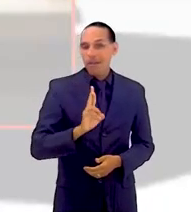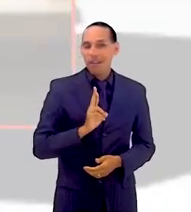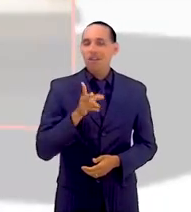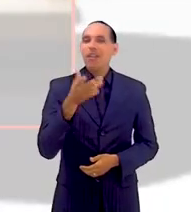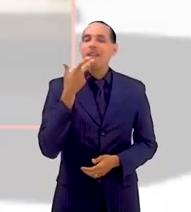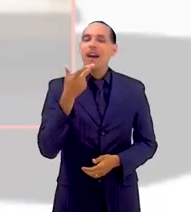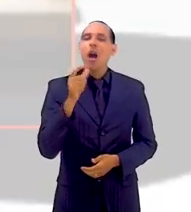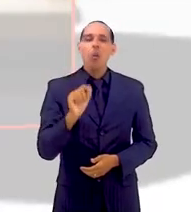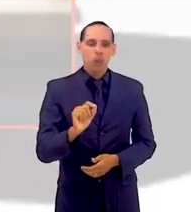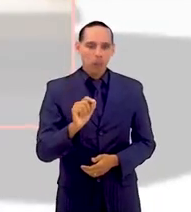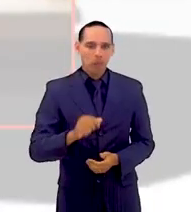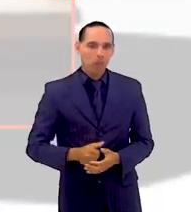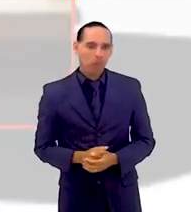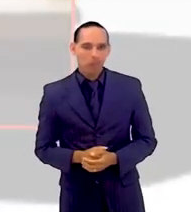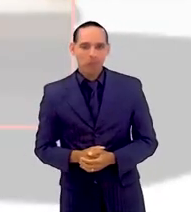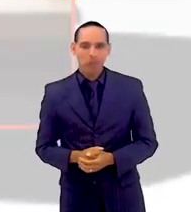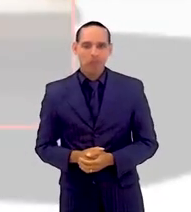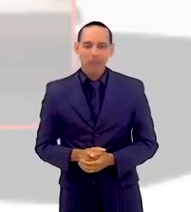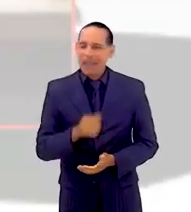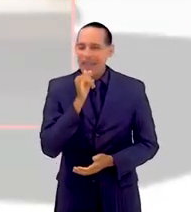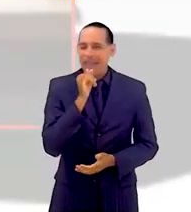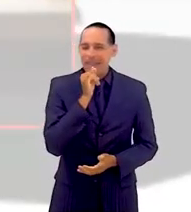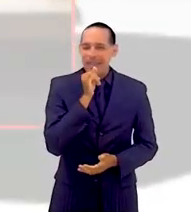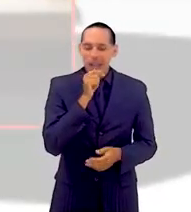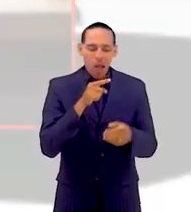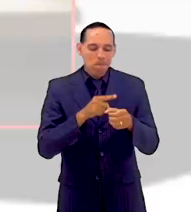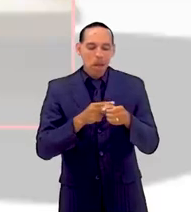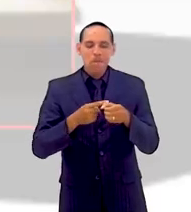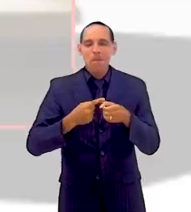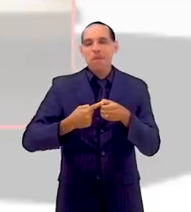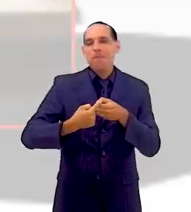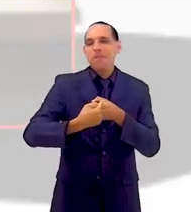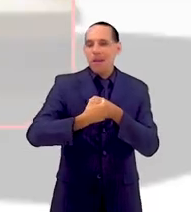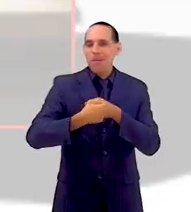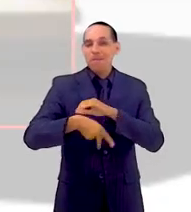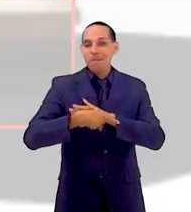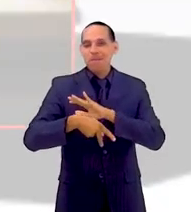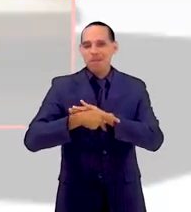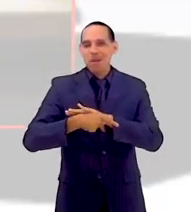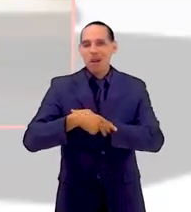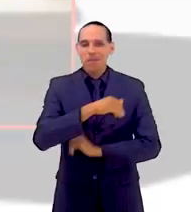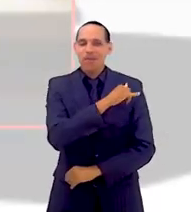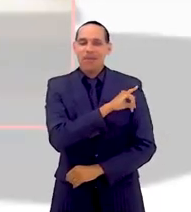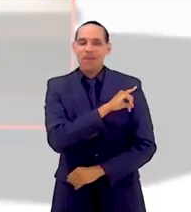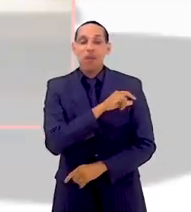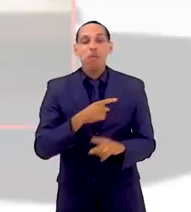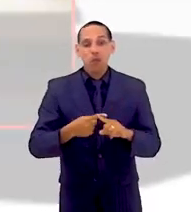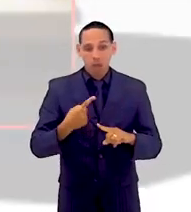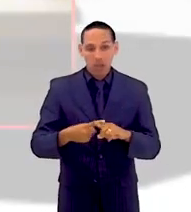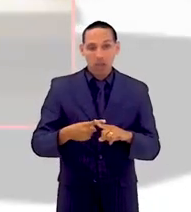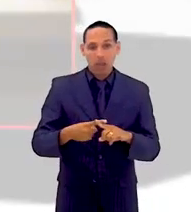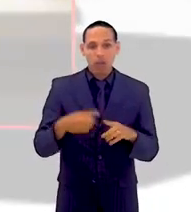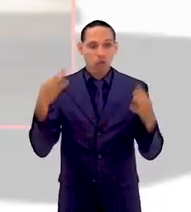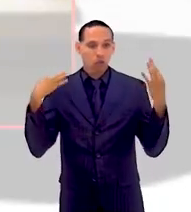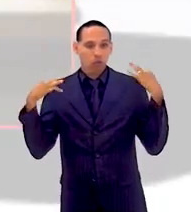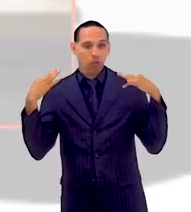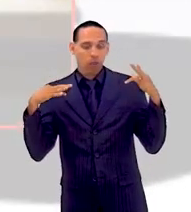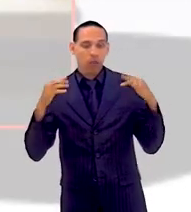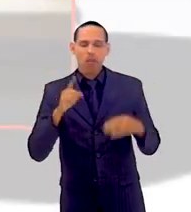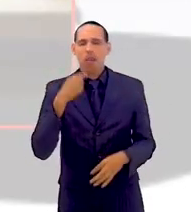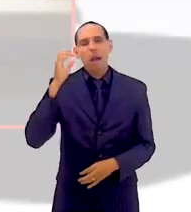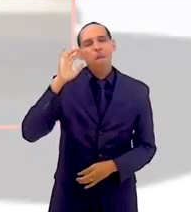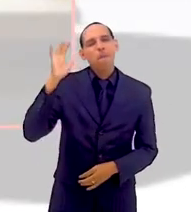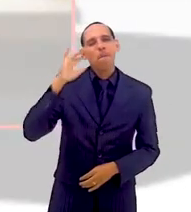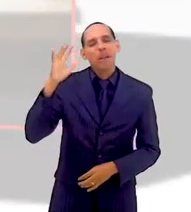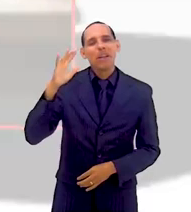quando você cita exemplarmente o interior do estado do Rio, porque quando fala-se em turismo, pensa-se em Rio de